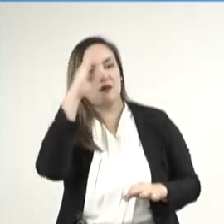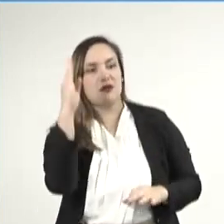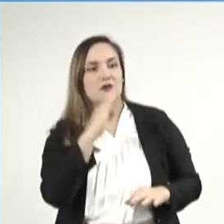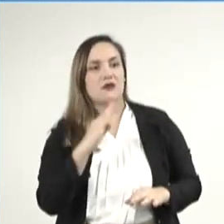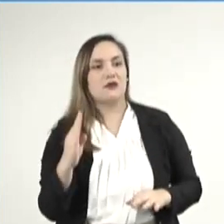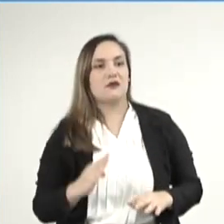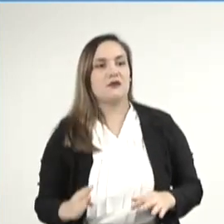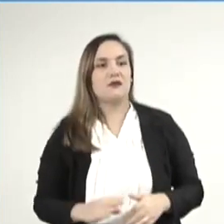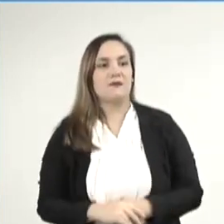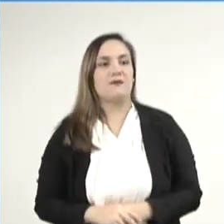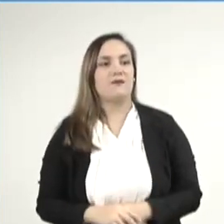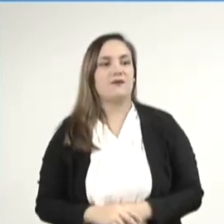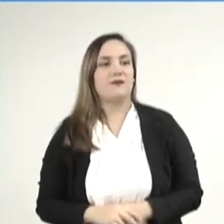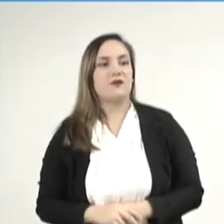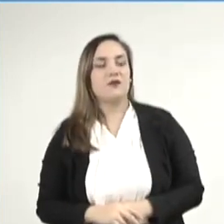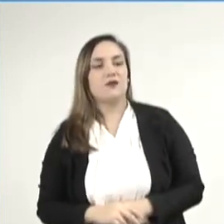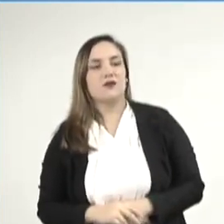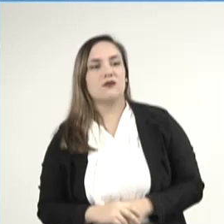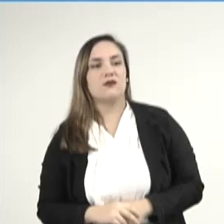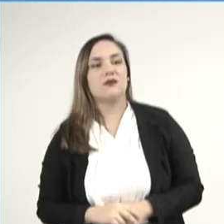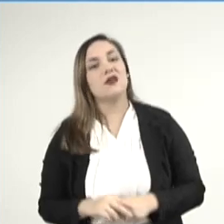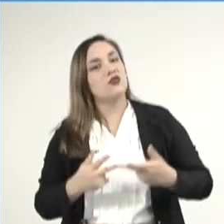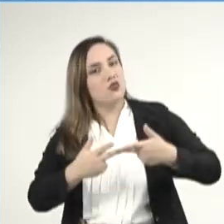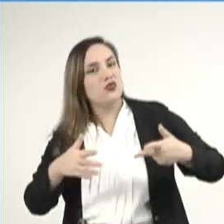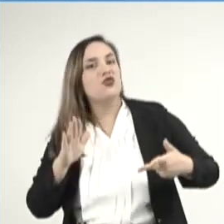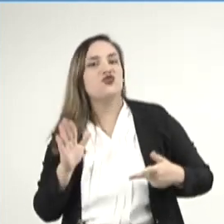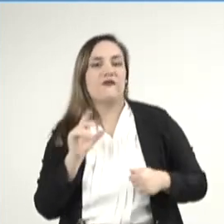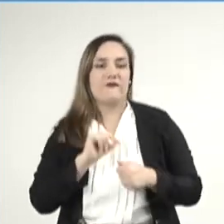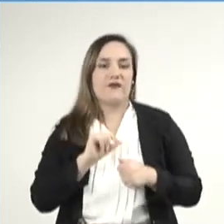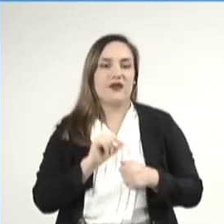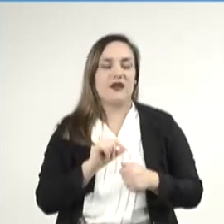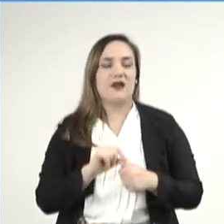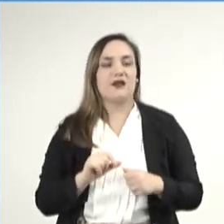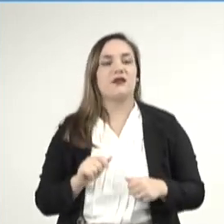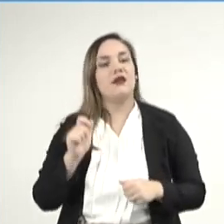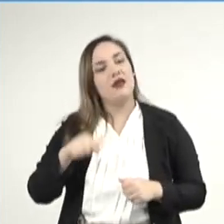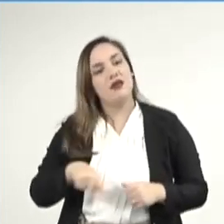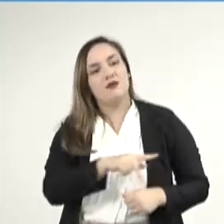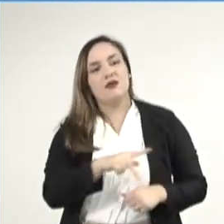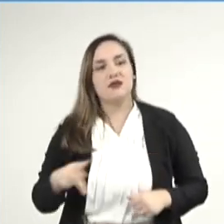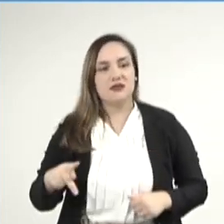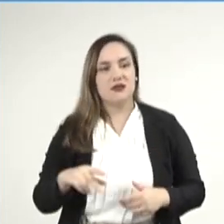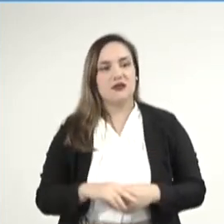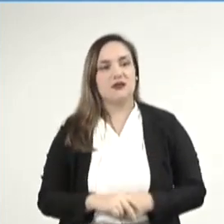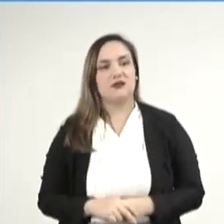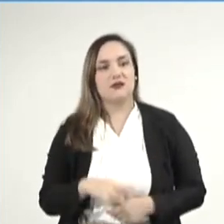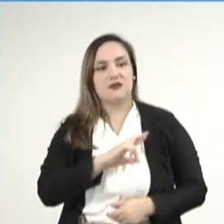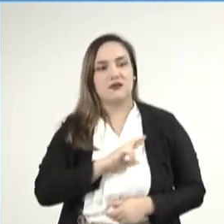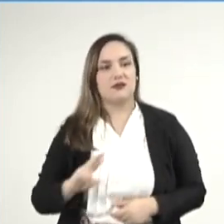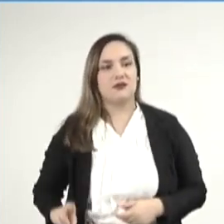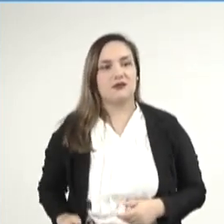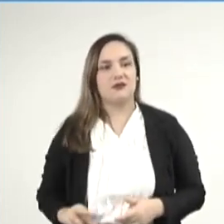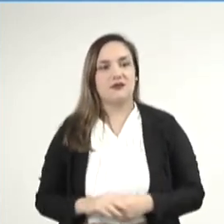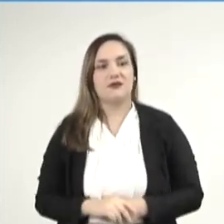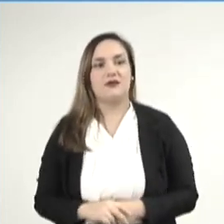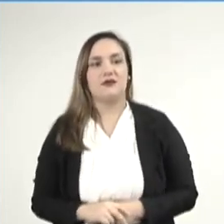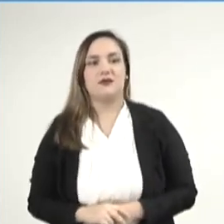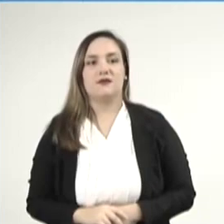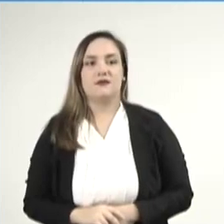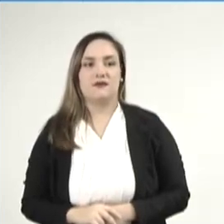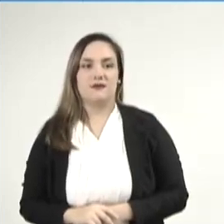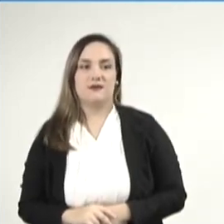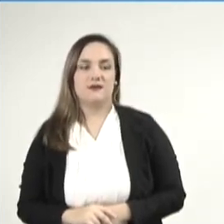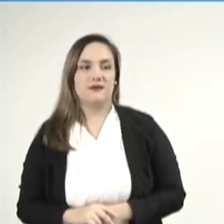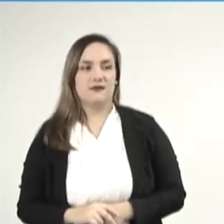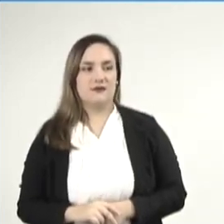brasileira daquilo que ele fez no cargo de presidente da República. E todos nós sabemos